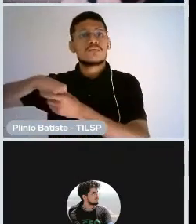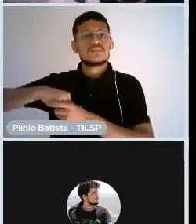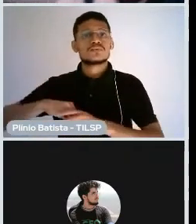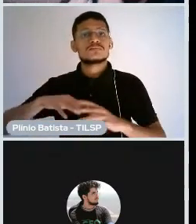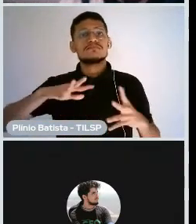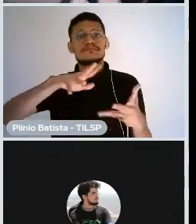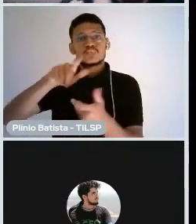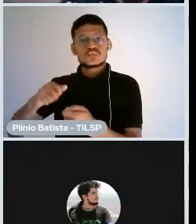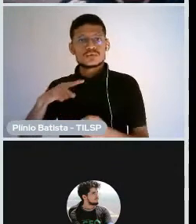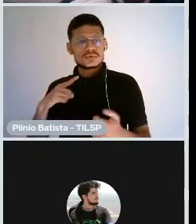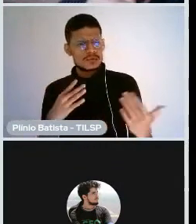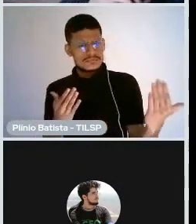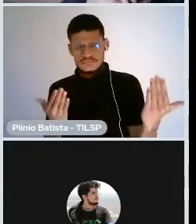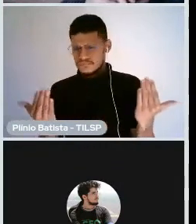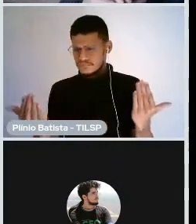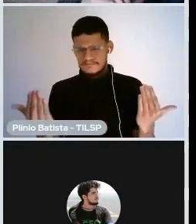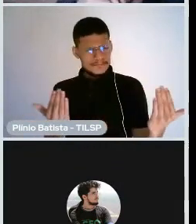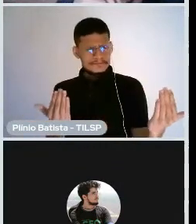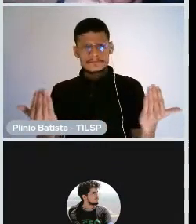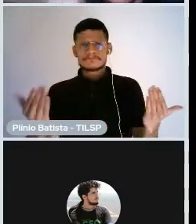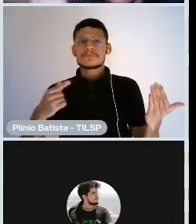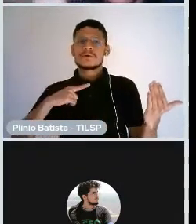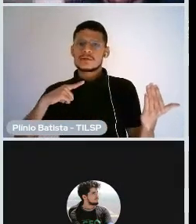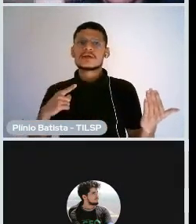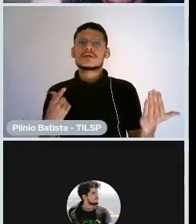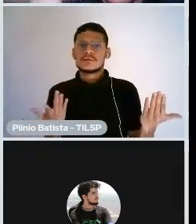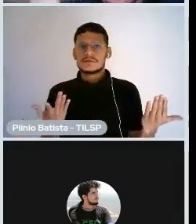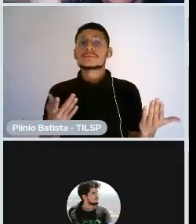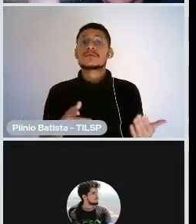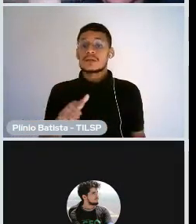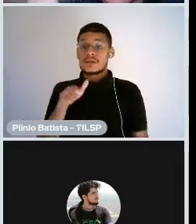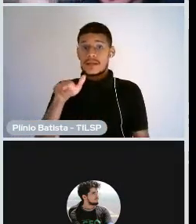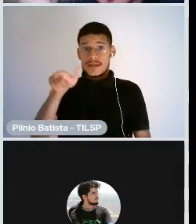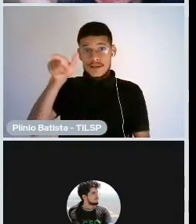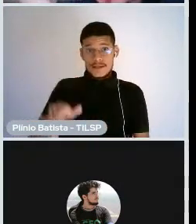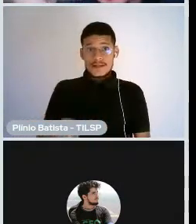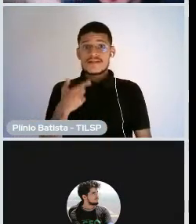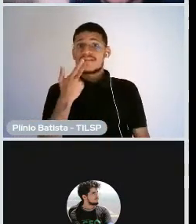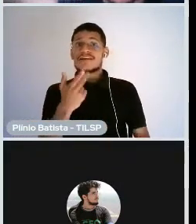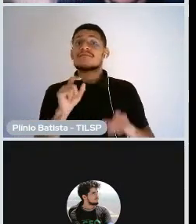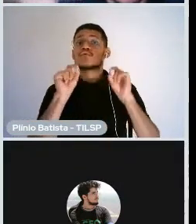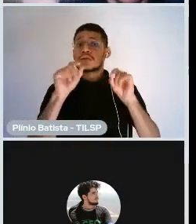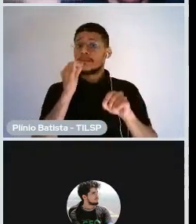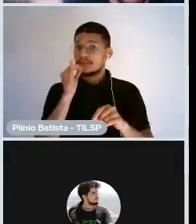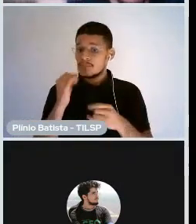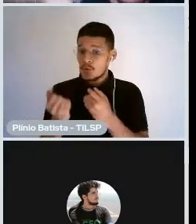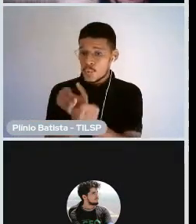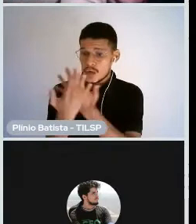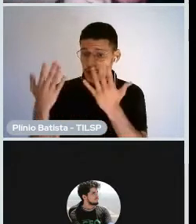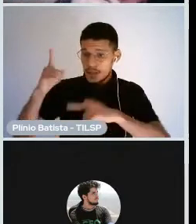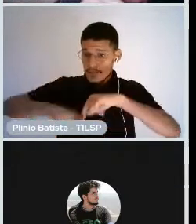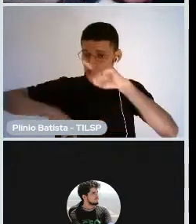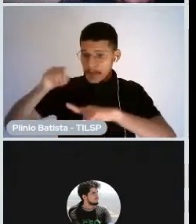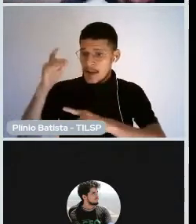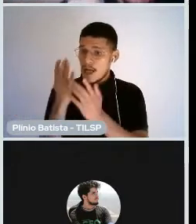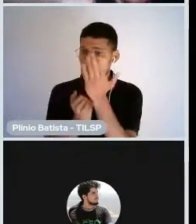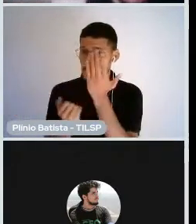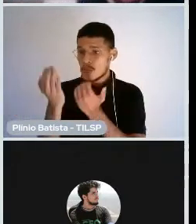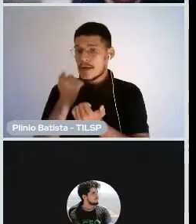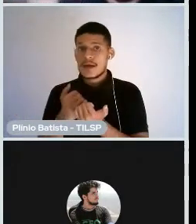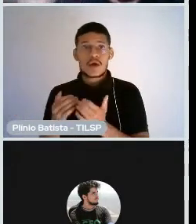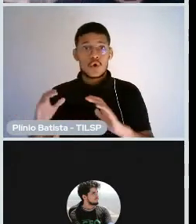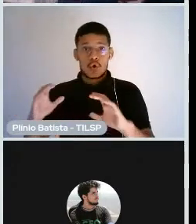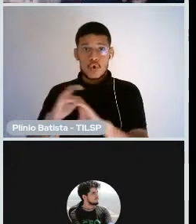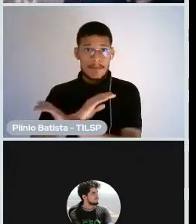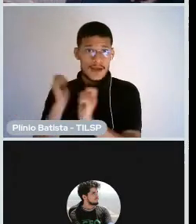aí entre a quantidade de pessoas e de recursos. Ele alegava que a quantidade de alimento que era produzida ele não era suficiente para